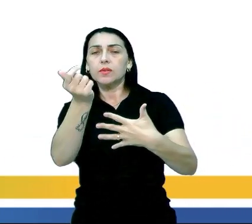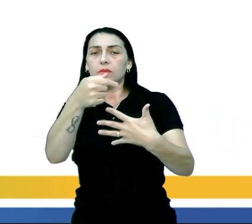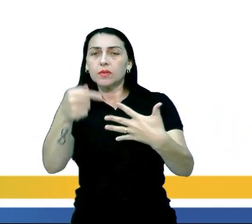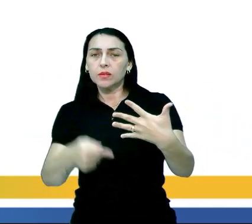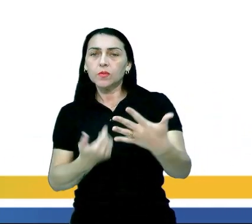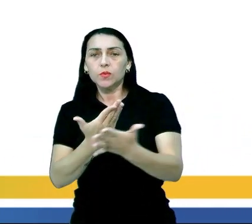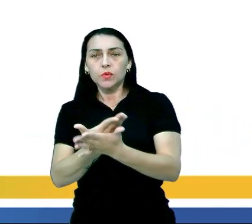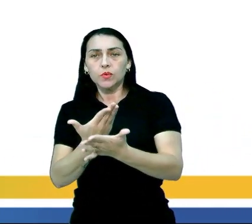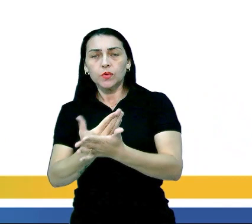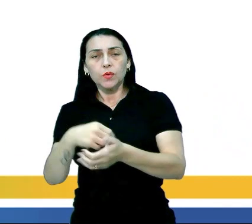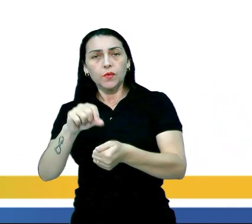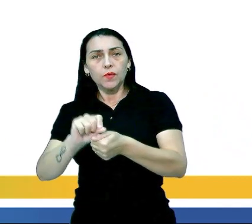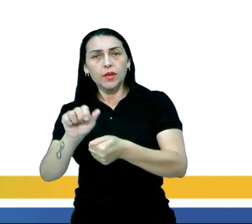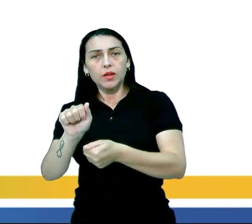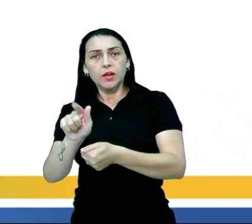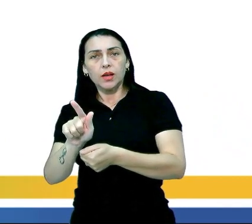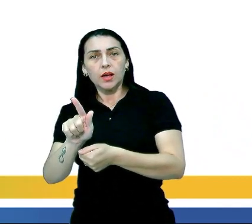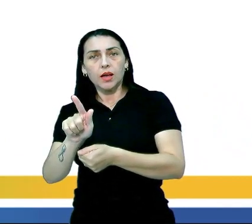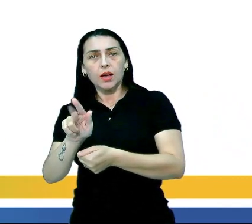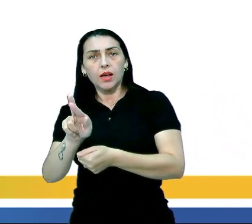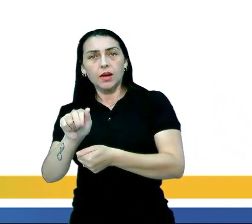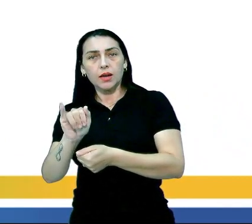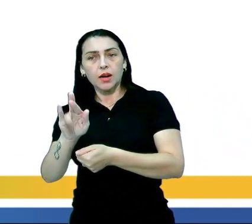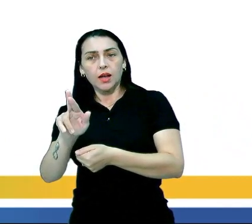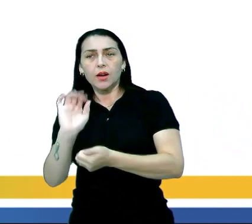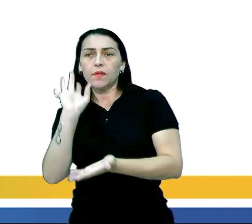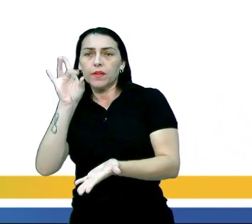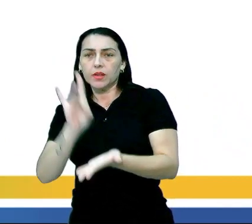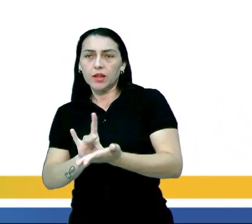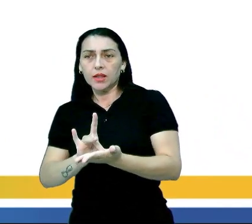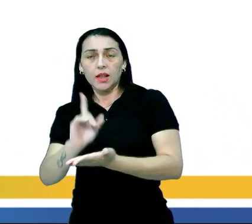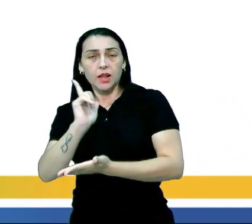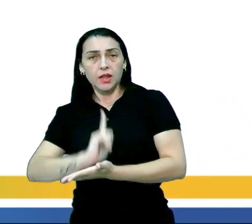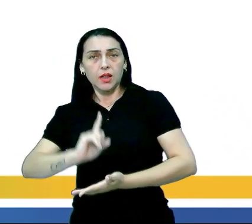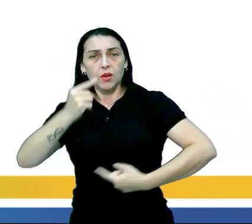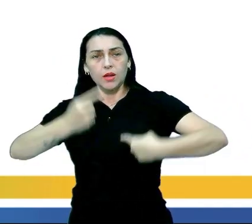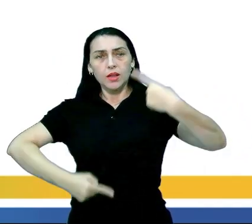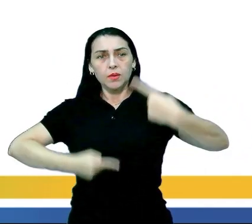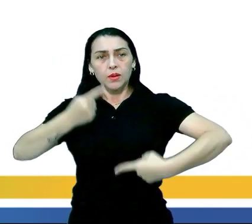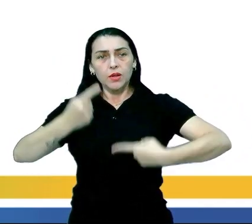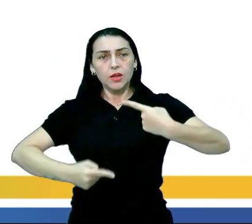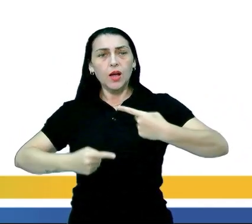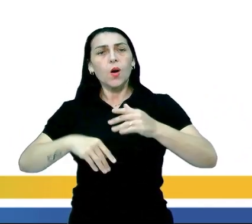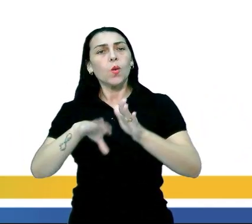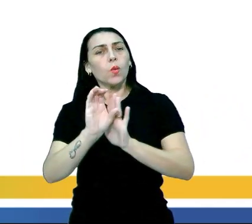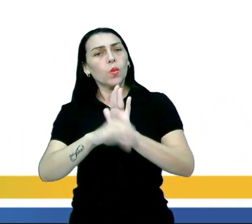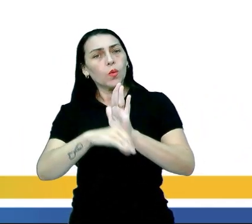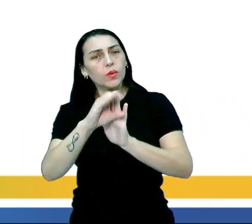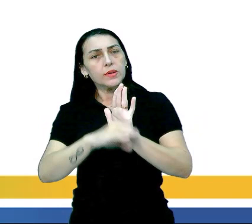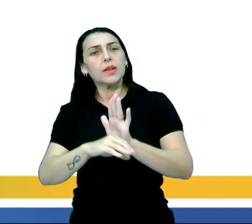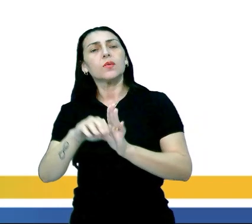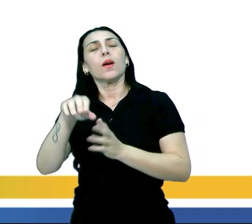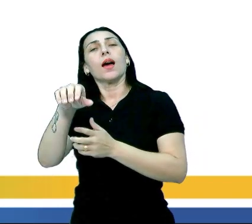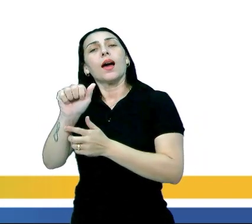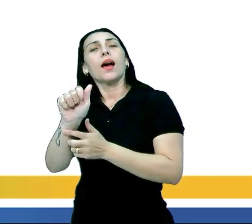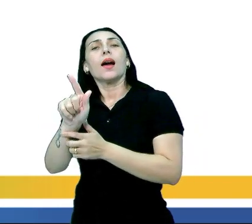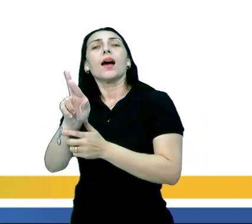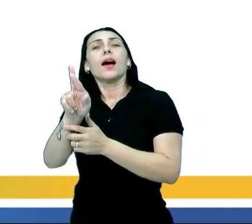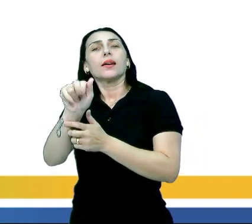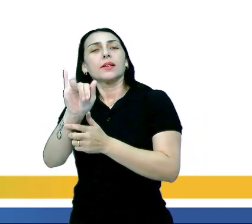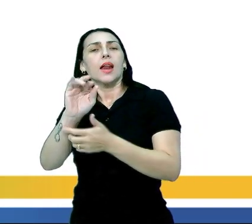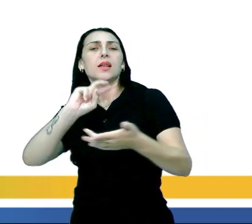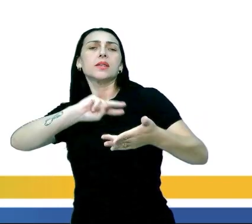diferentes aspectos do estudo da realidade agrária. Na literatura política, o conceito